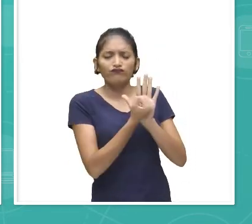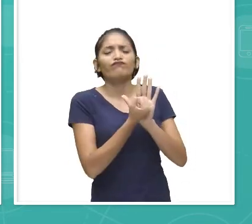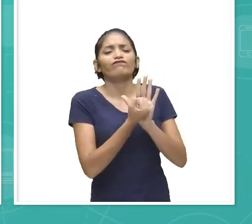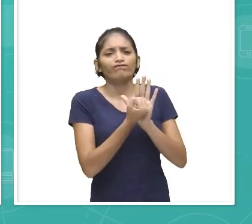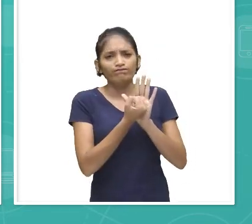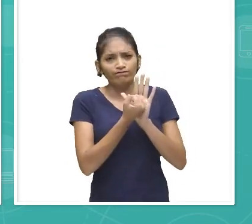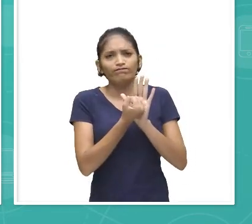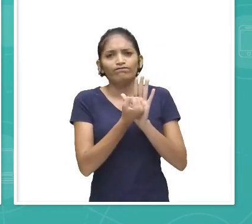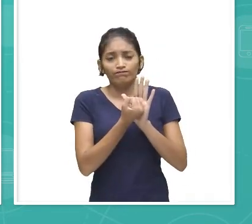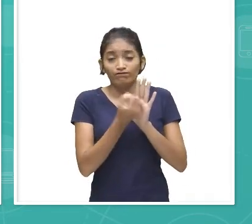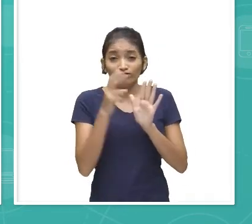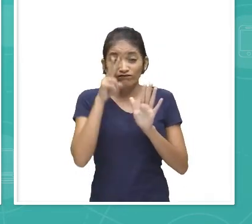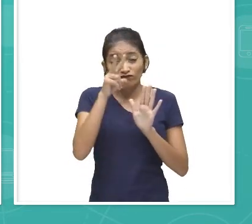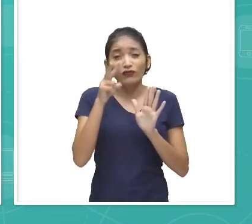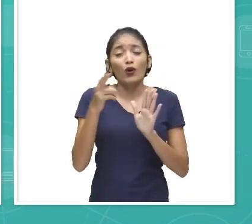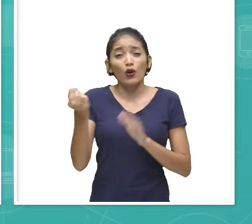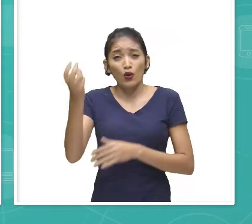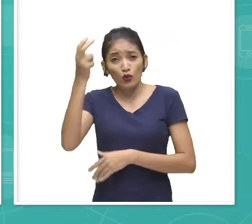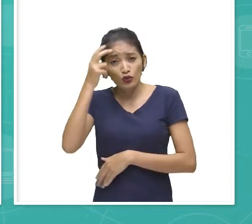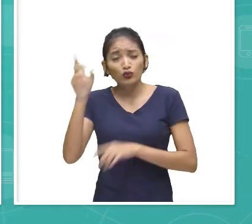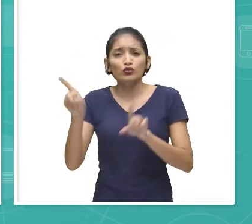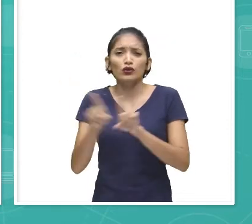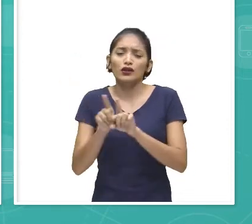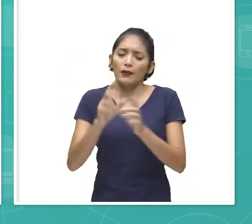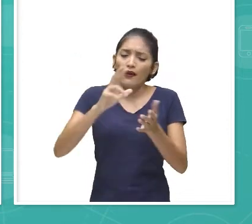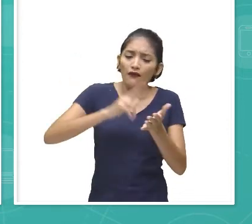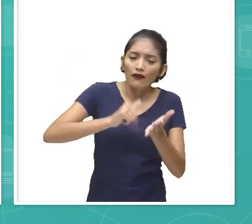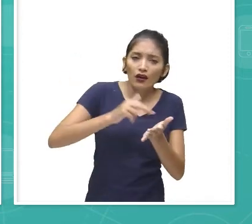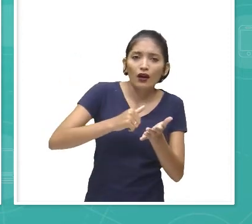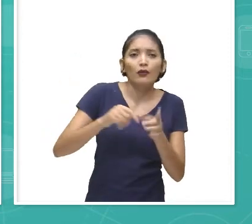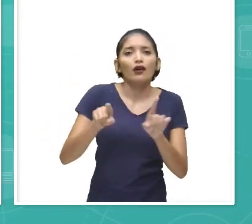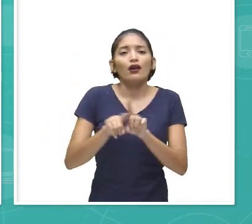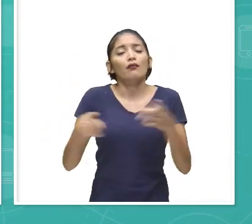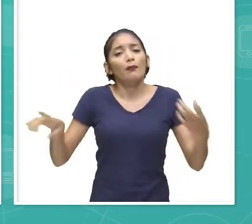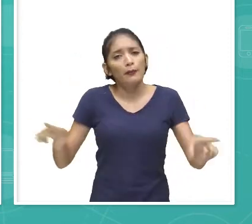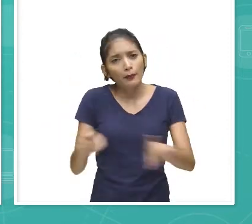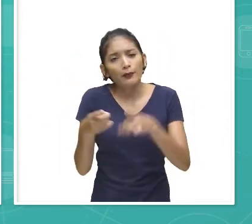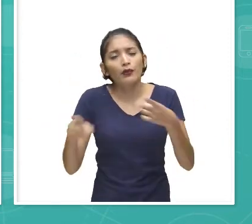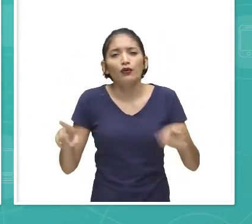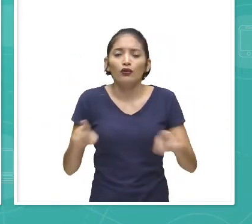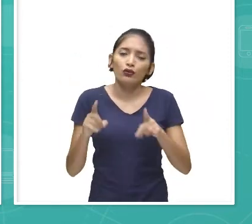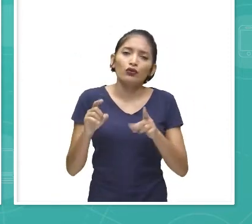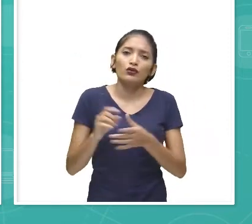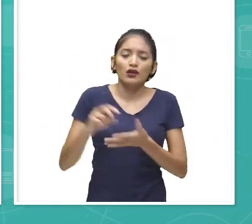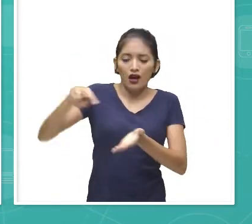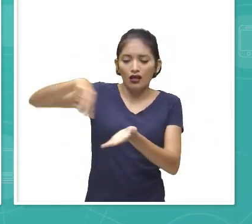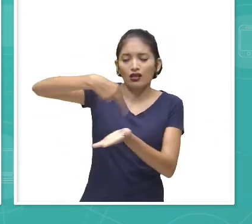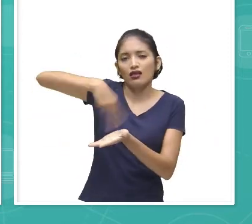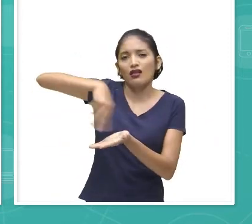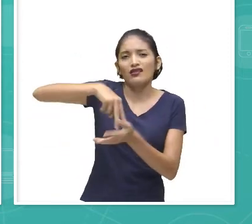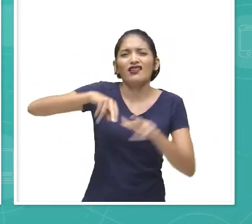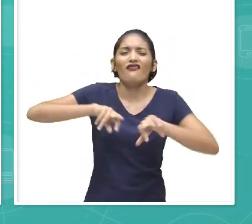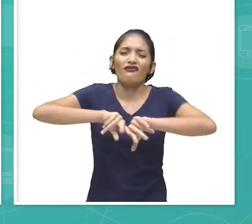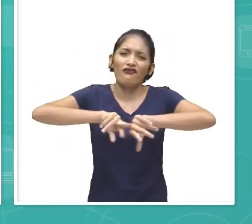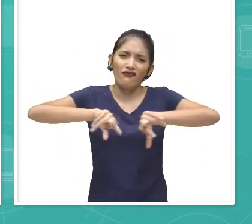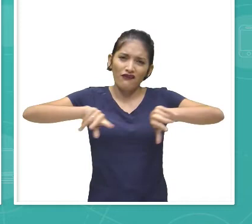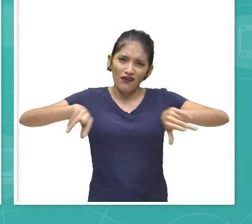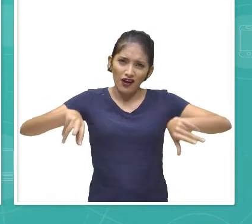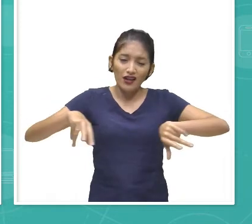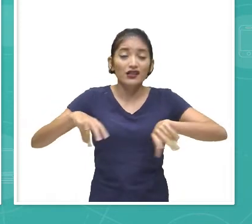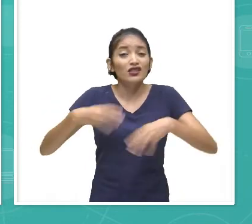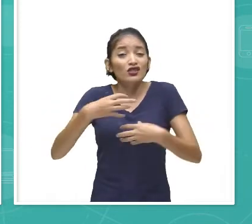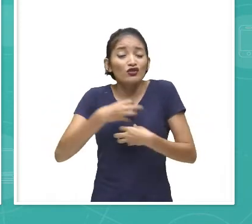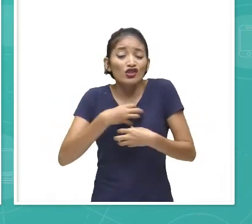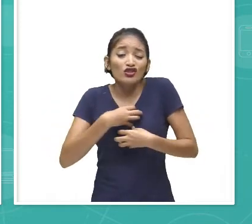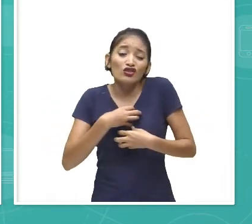forte na nossa cultura, no nosso vocabulário, na nossa música, na nossa dança, né? Na nossa forma